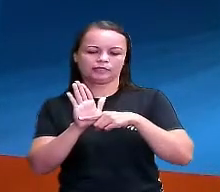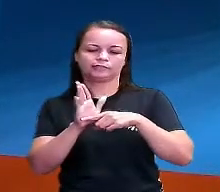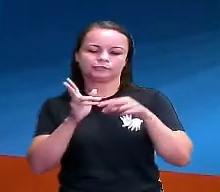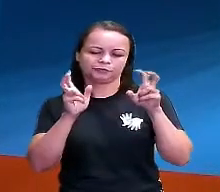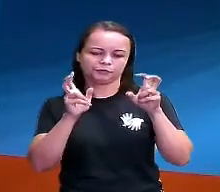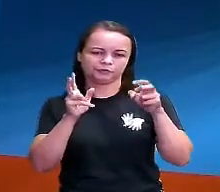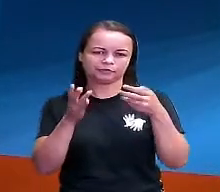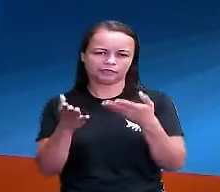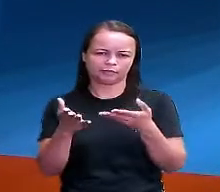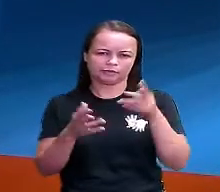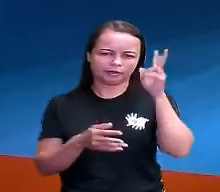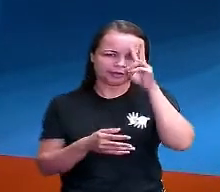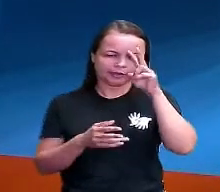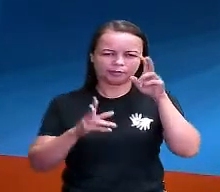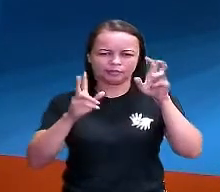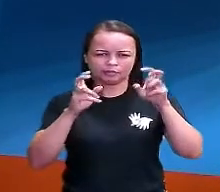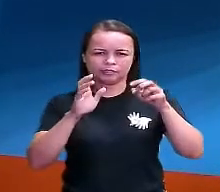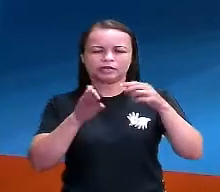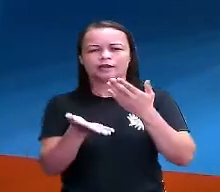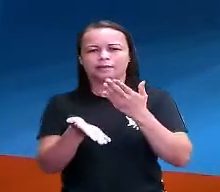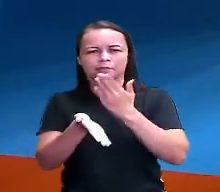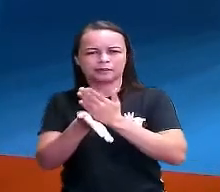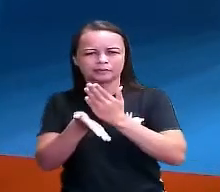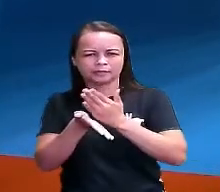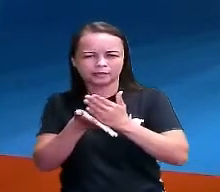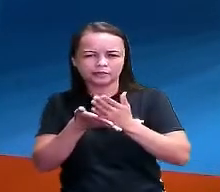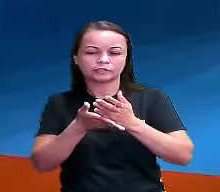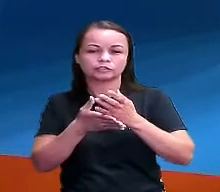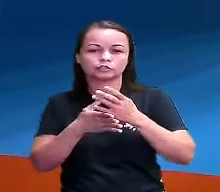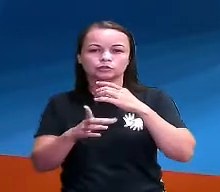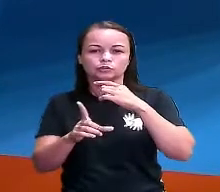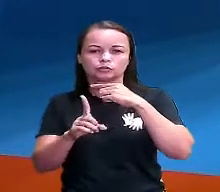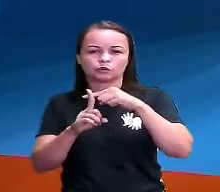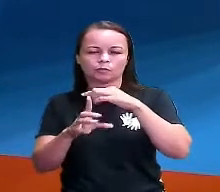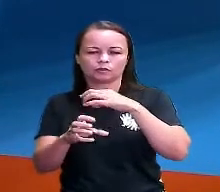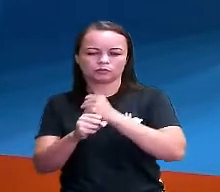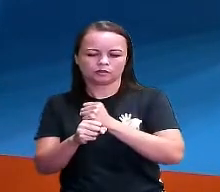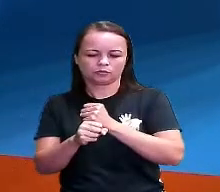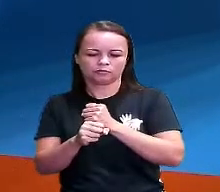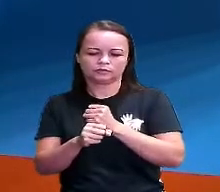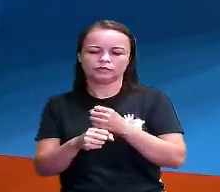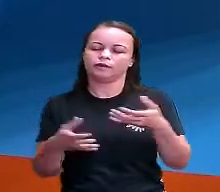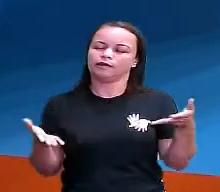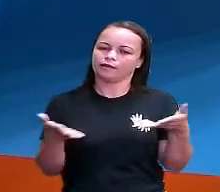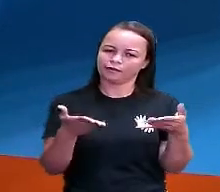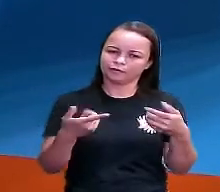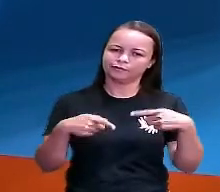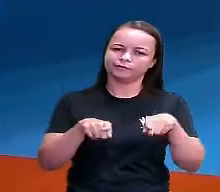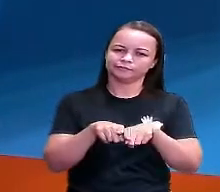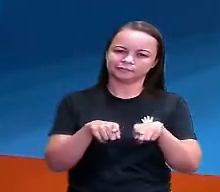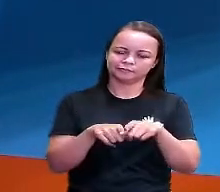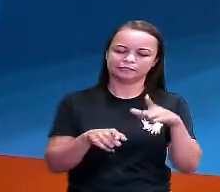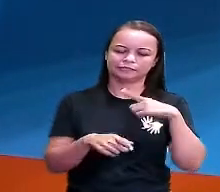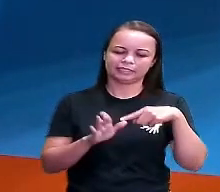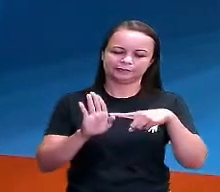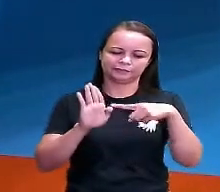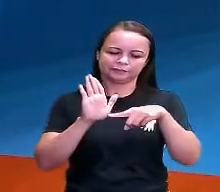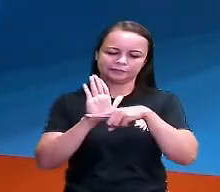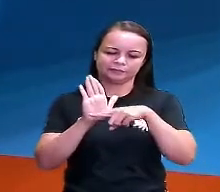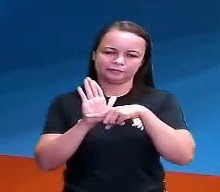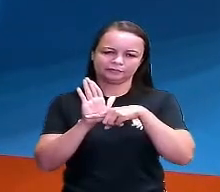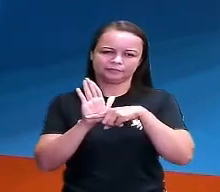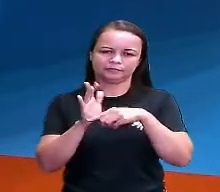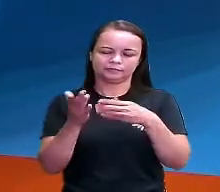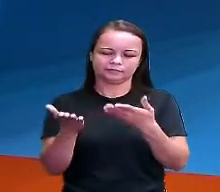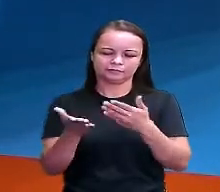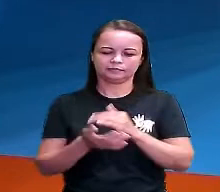termos da adição? Parcela, parcela, soma total? Nós temos agora o da subtração também. Vamos fazer a